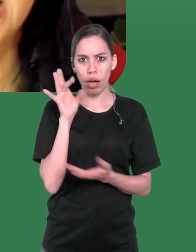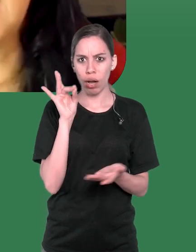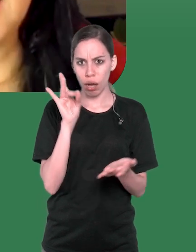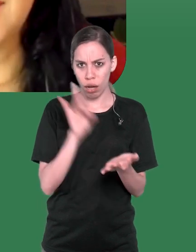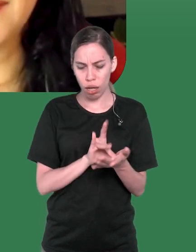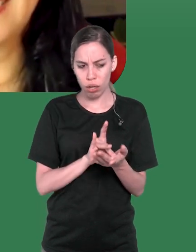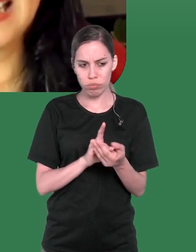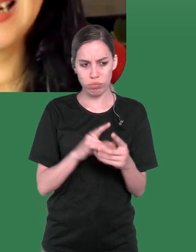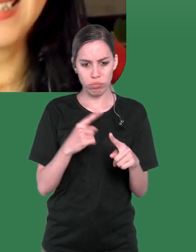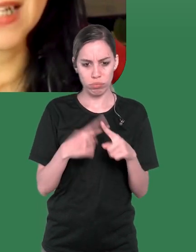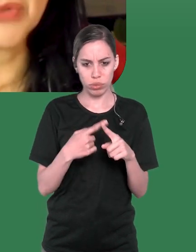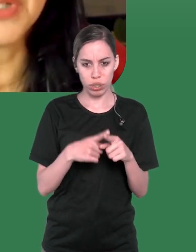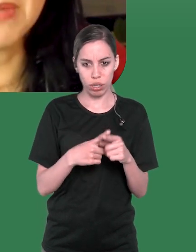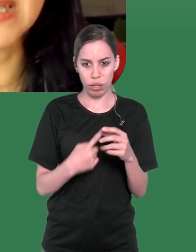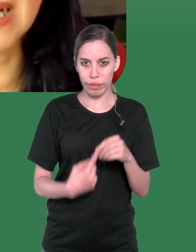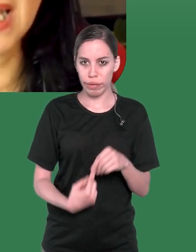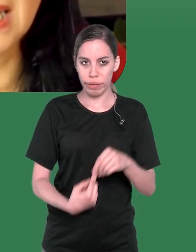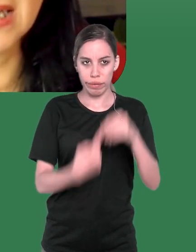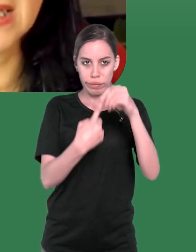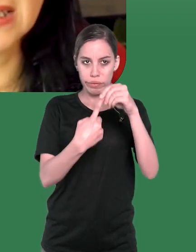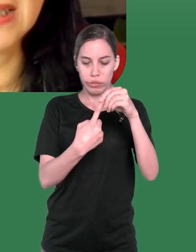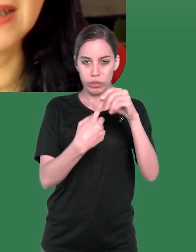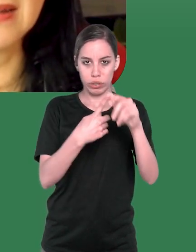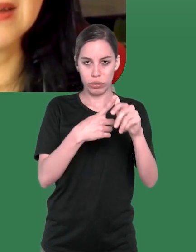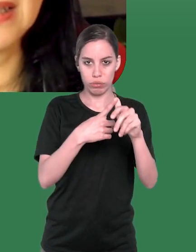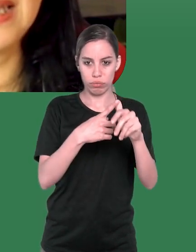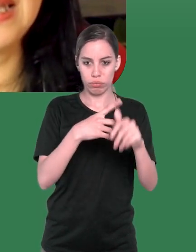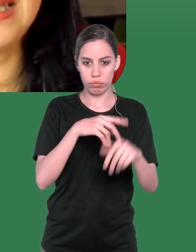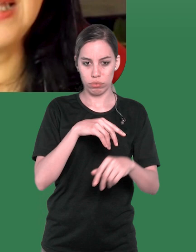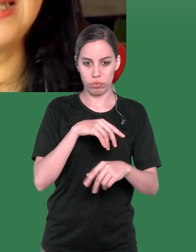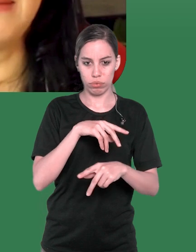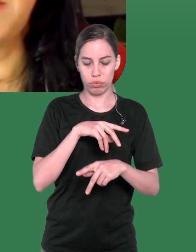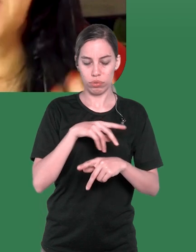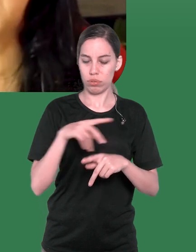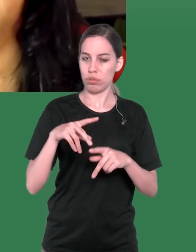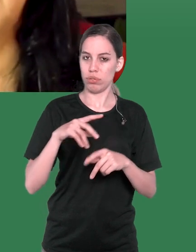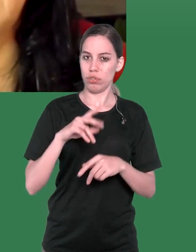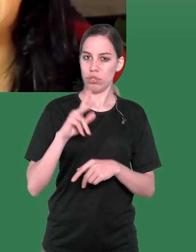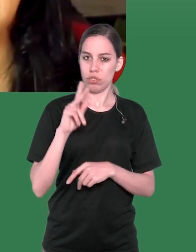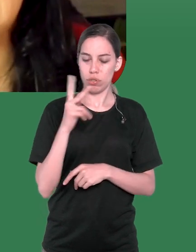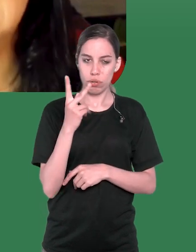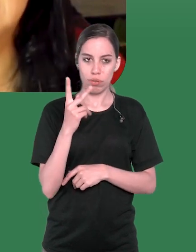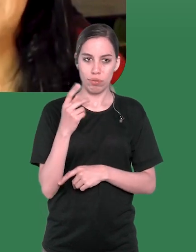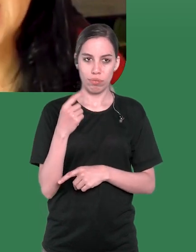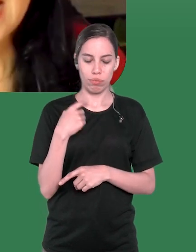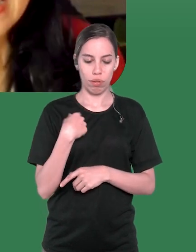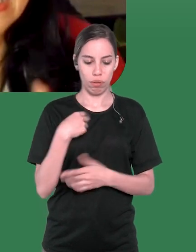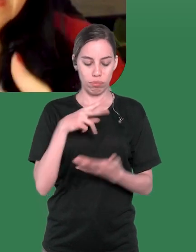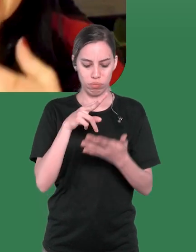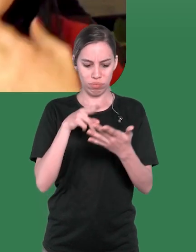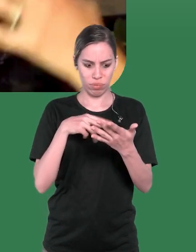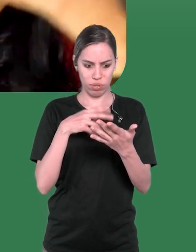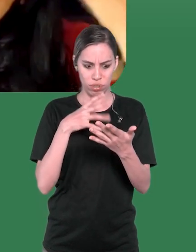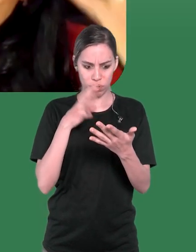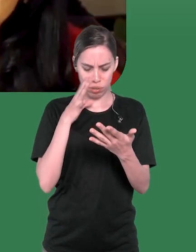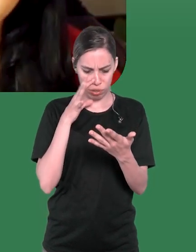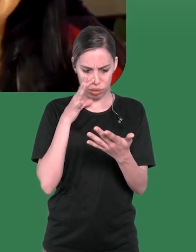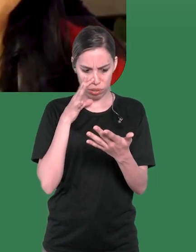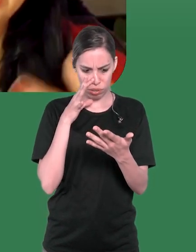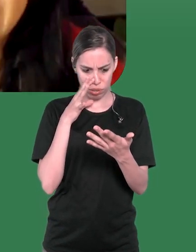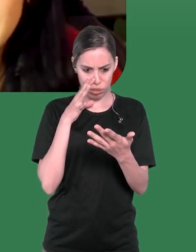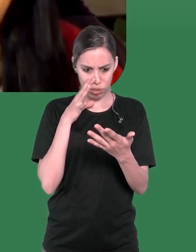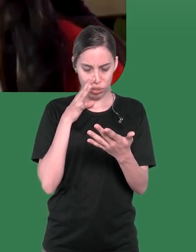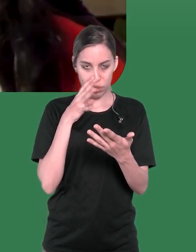É única, né, na literatura brasileira, assim, e me impressionou demais. Então